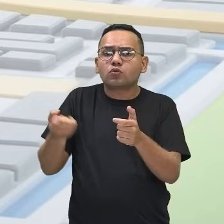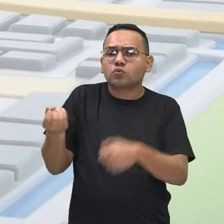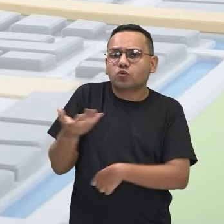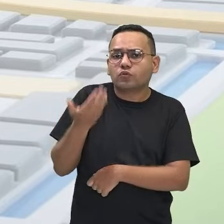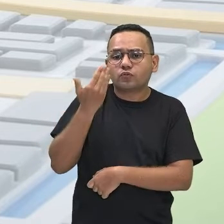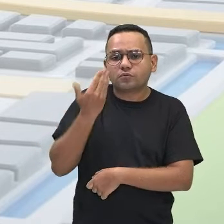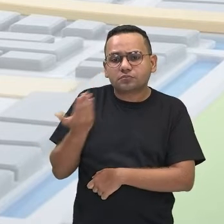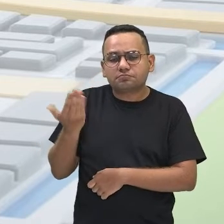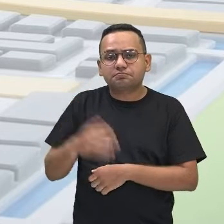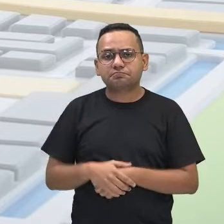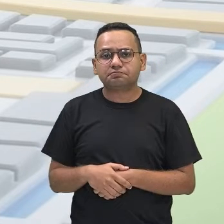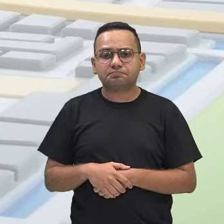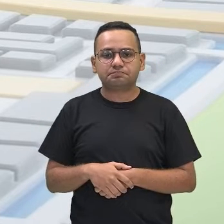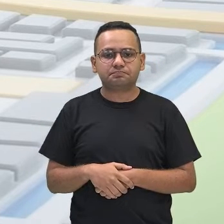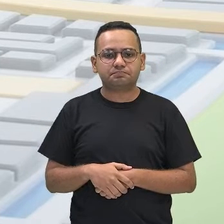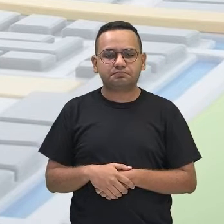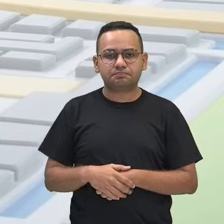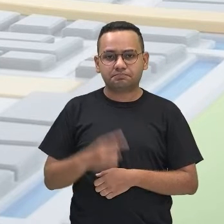Aqui